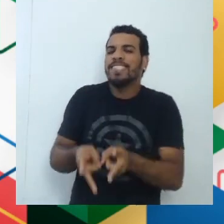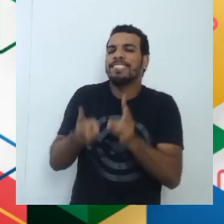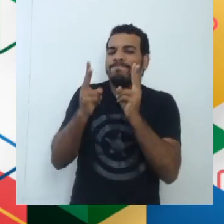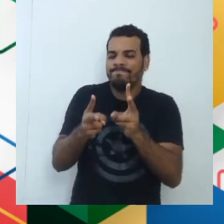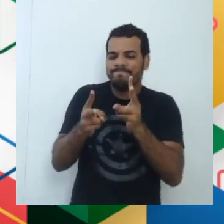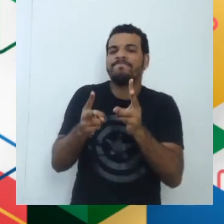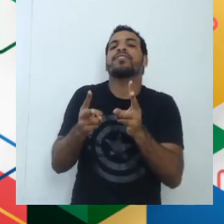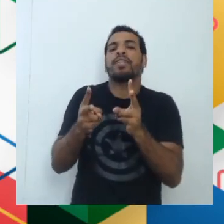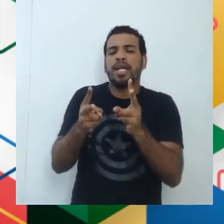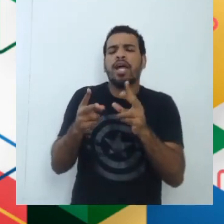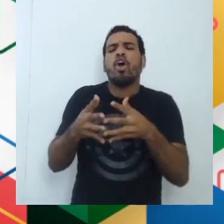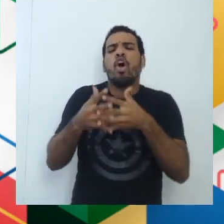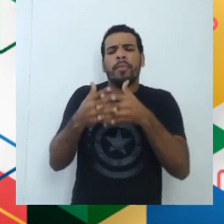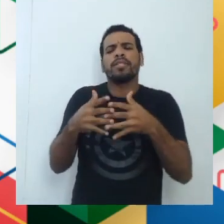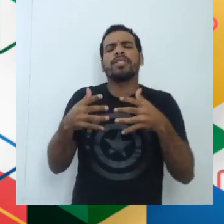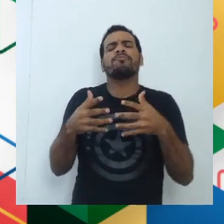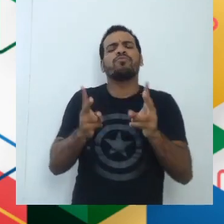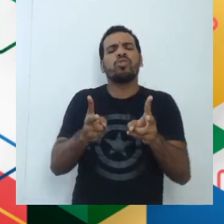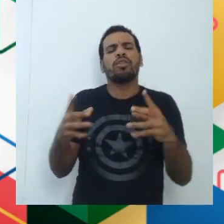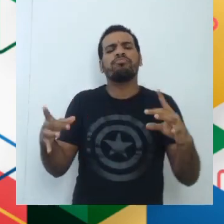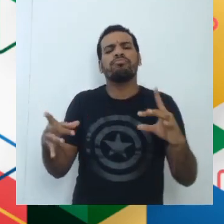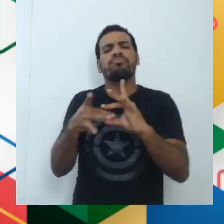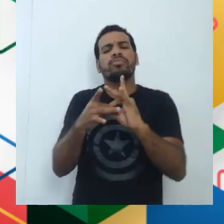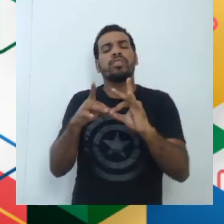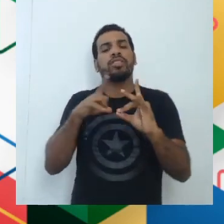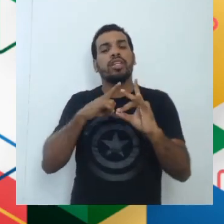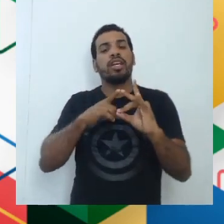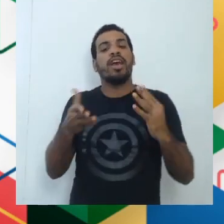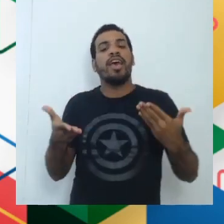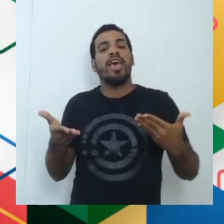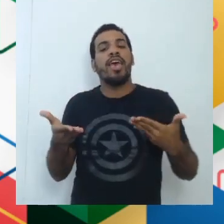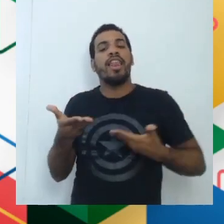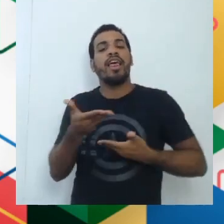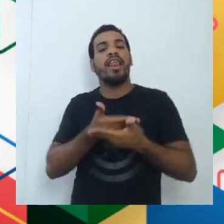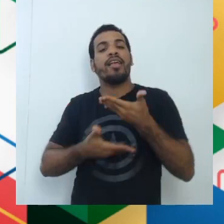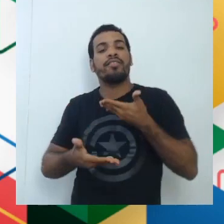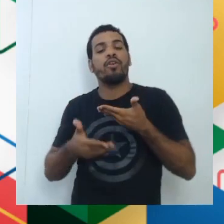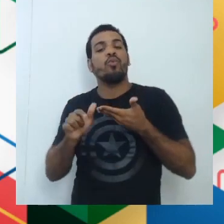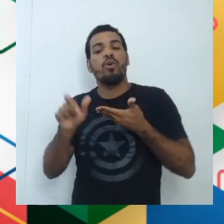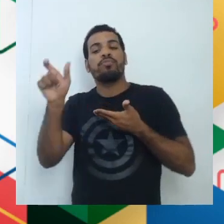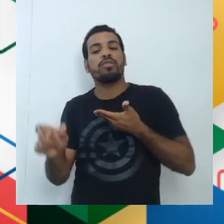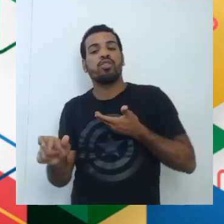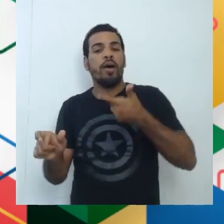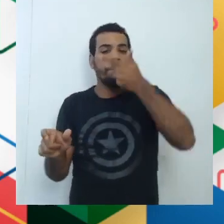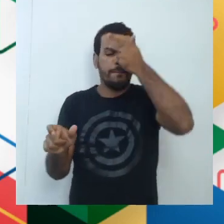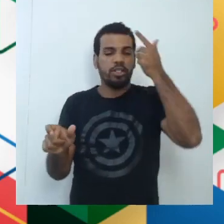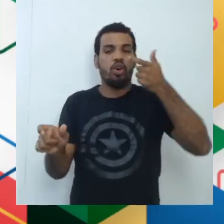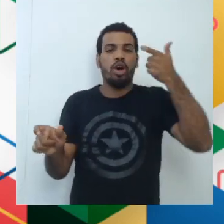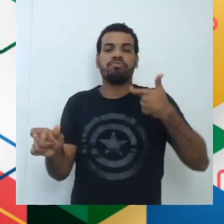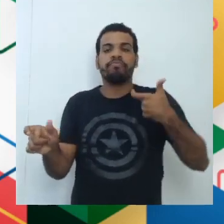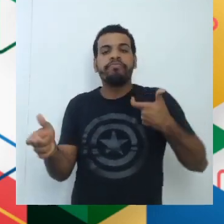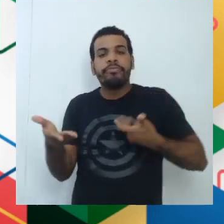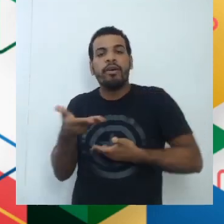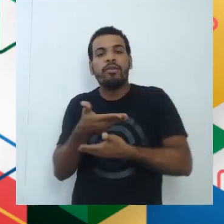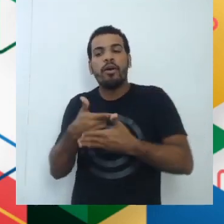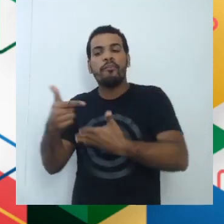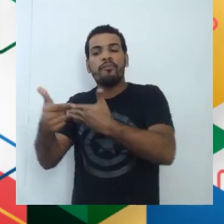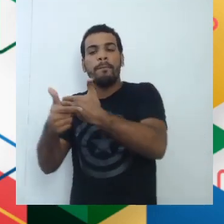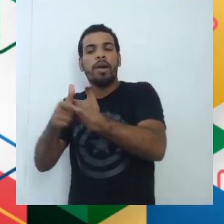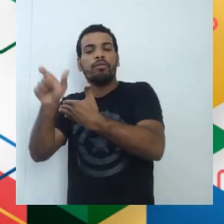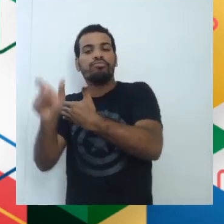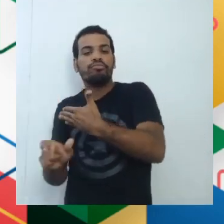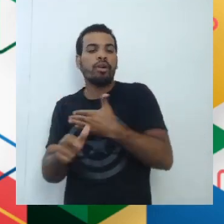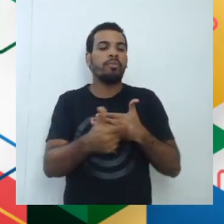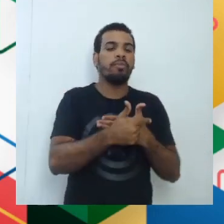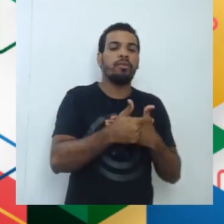se interligam, como as relações estabelecidas entre os indivíduos por meio dos papéis sociais que